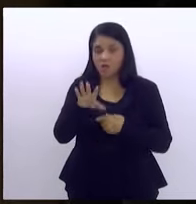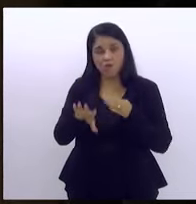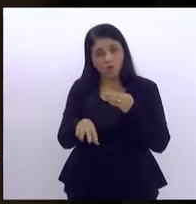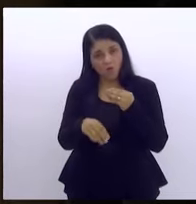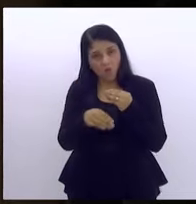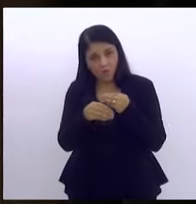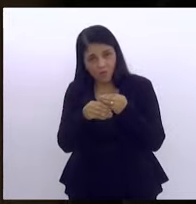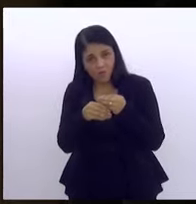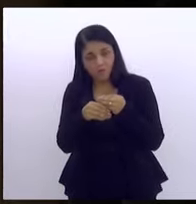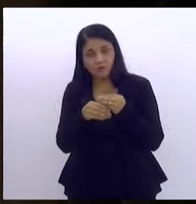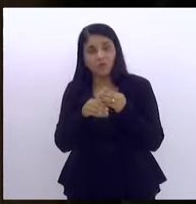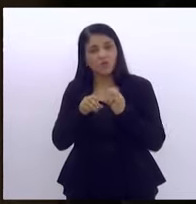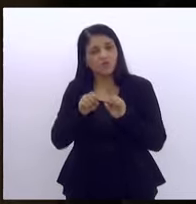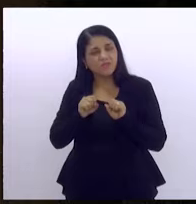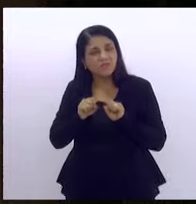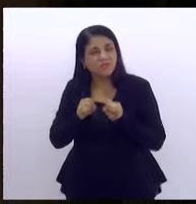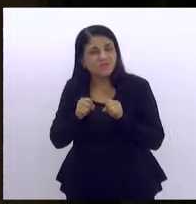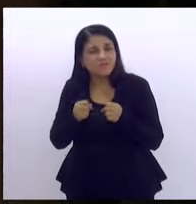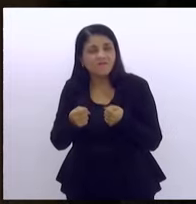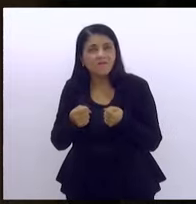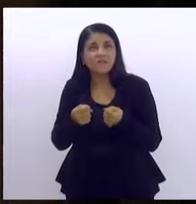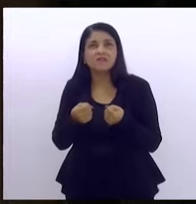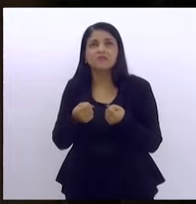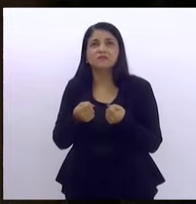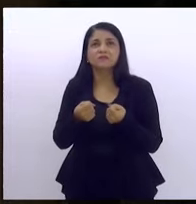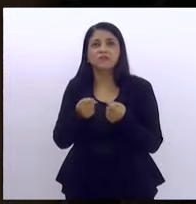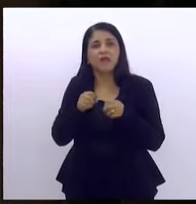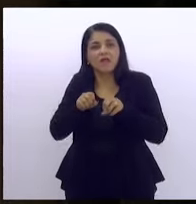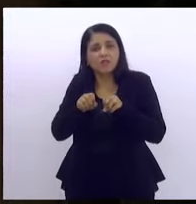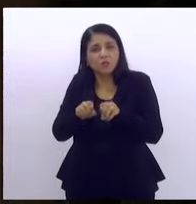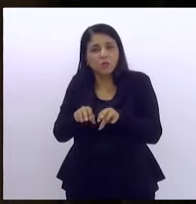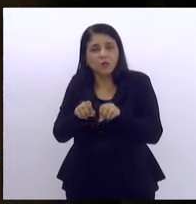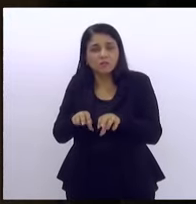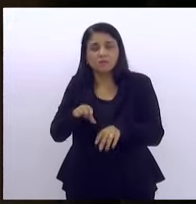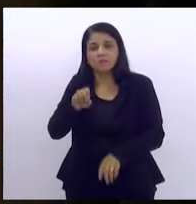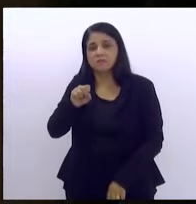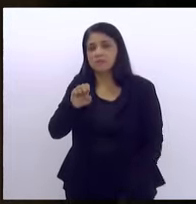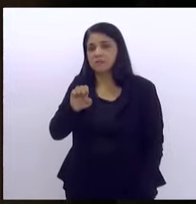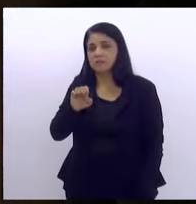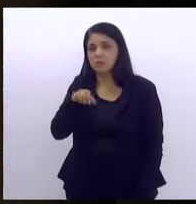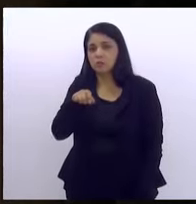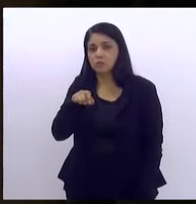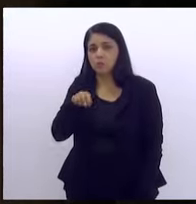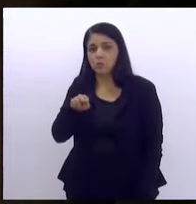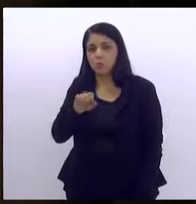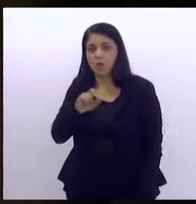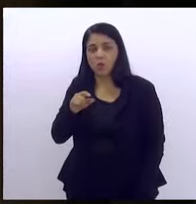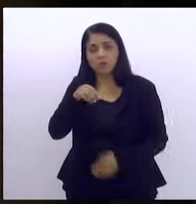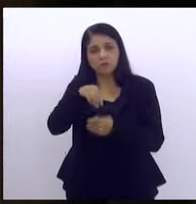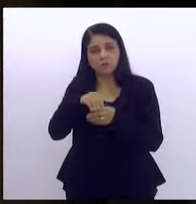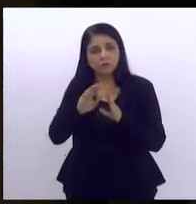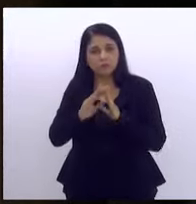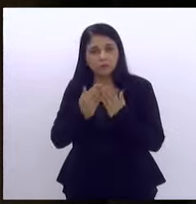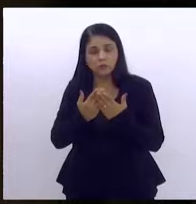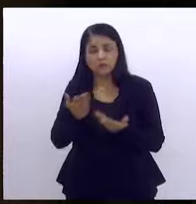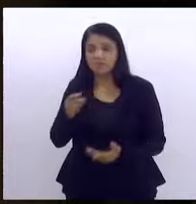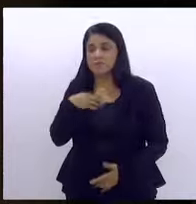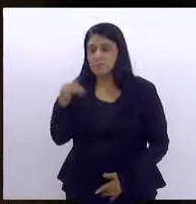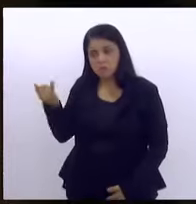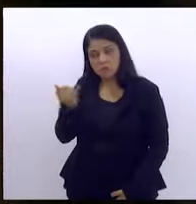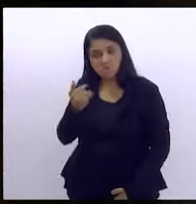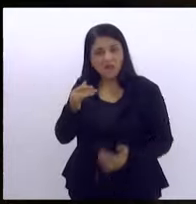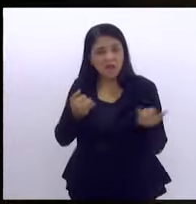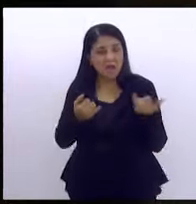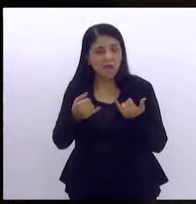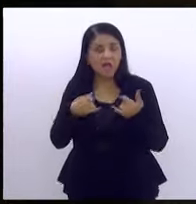complemento, que eu defendo, por exemplo, a educação sexual nas escolas. Tem gente que diz que a educação sexual é ruim